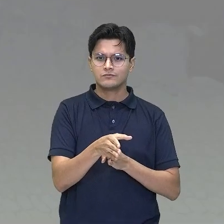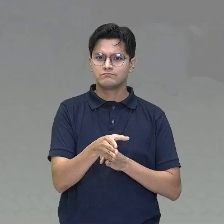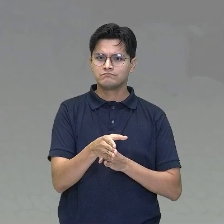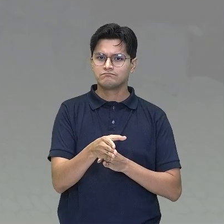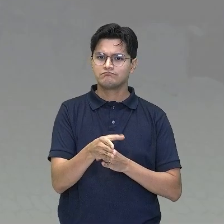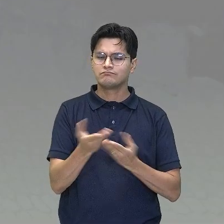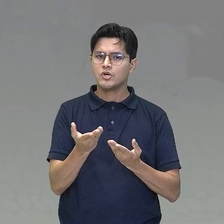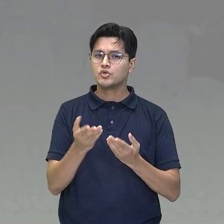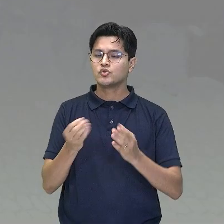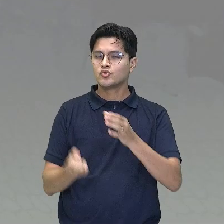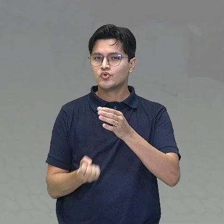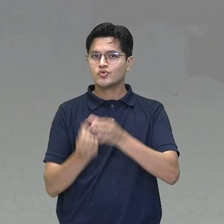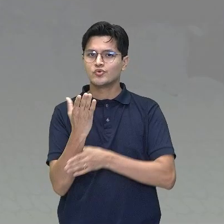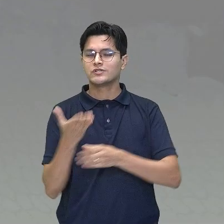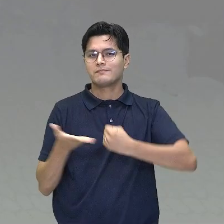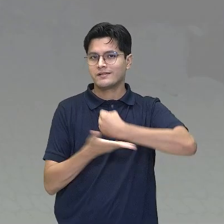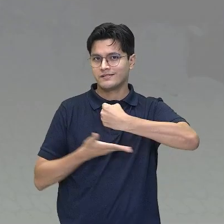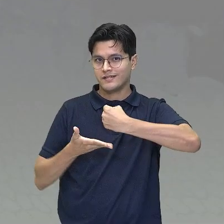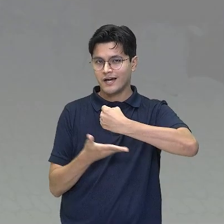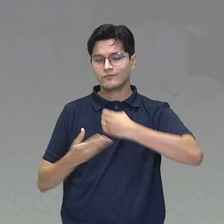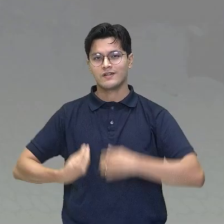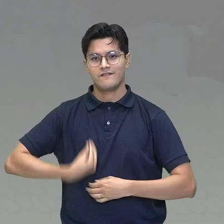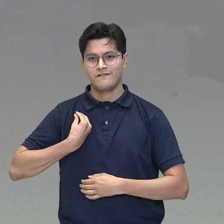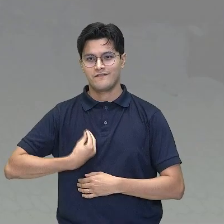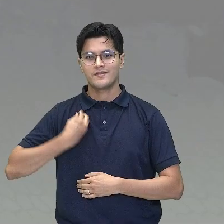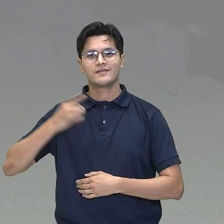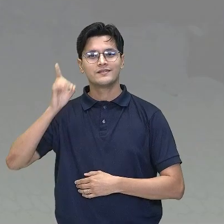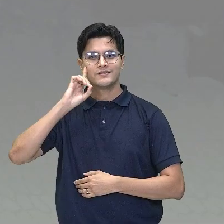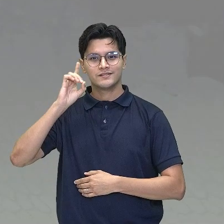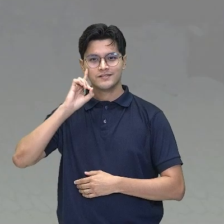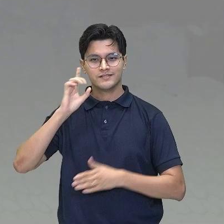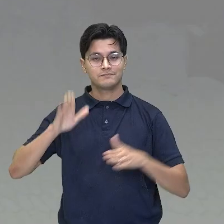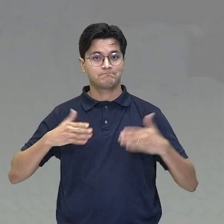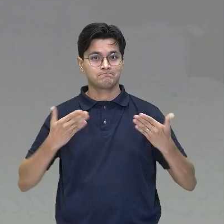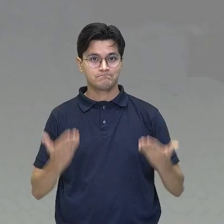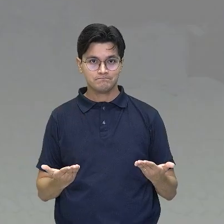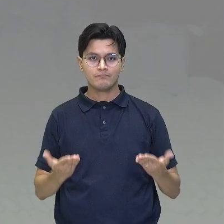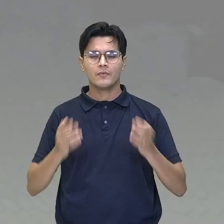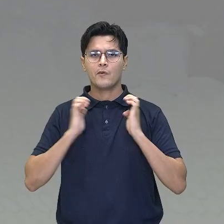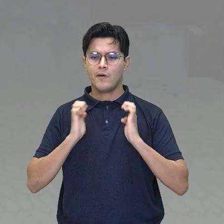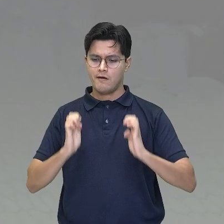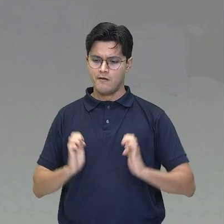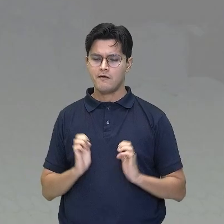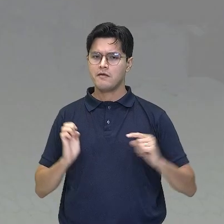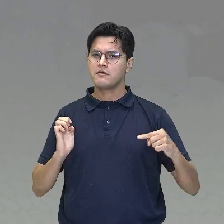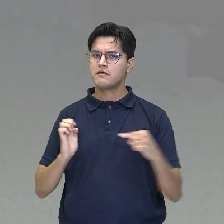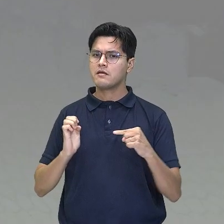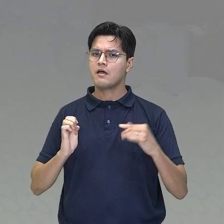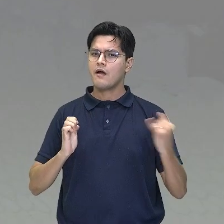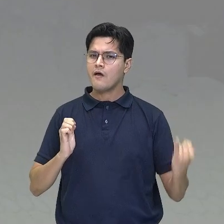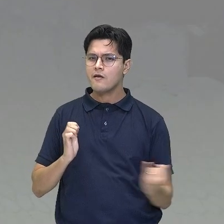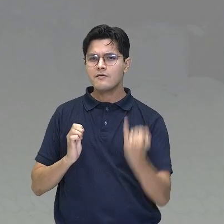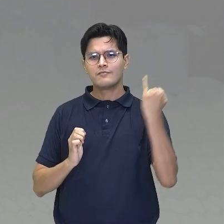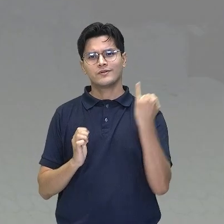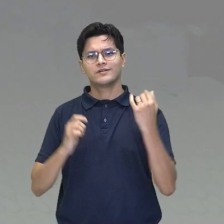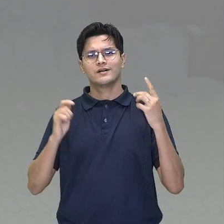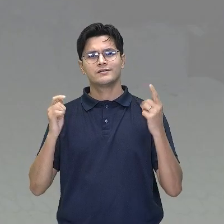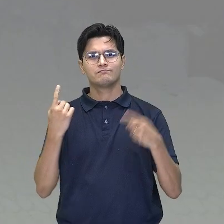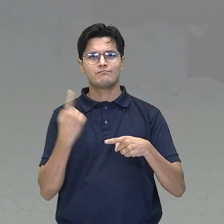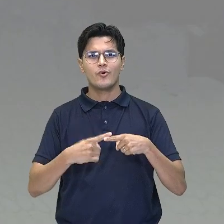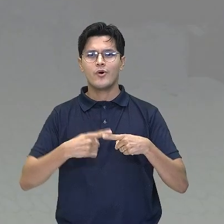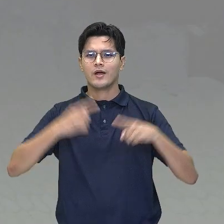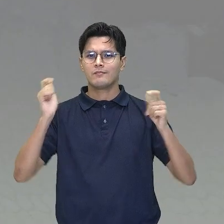vida cotidiana. Né? Então a ética ela é tão necessária que ela ajuda a organizar,